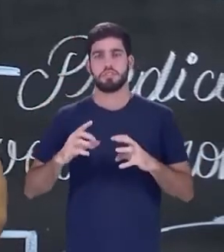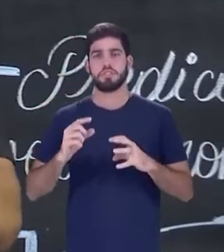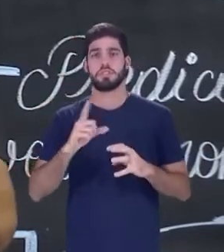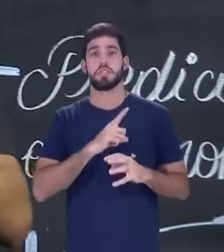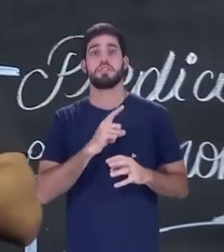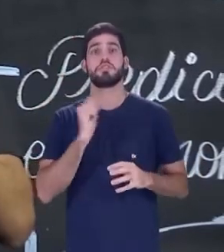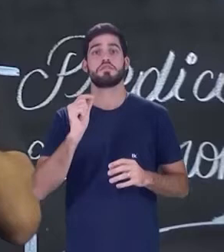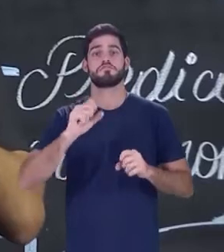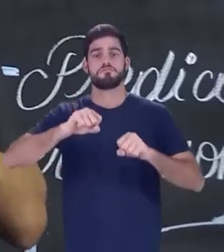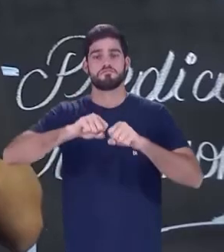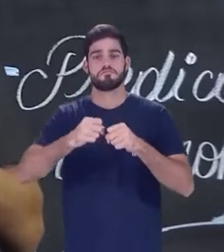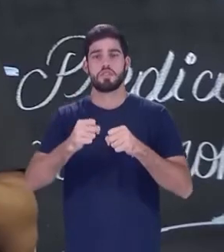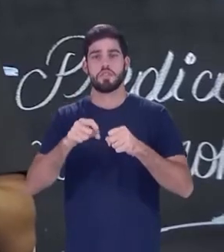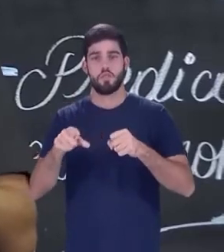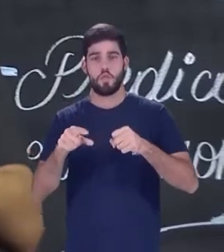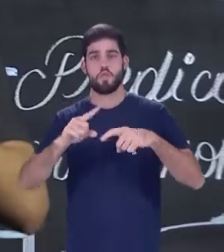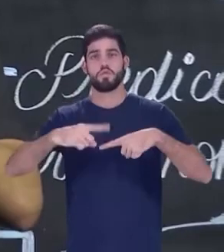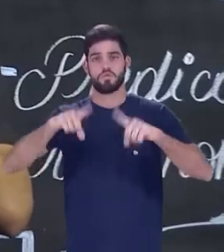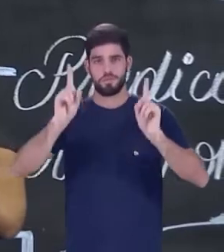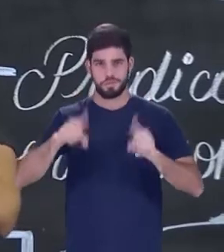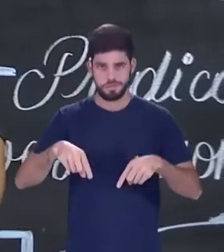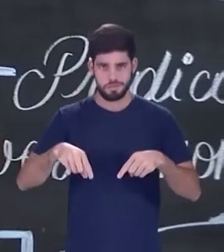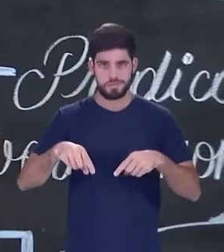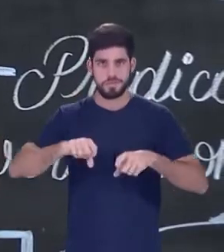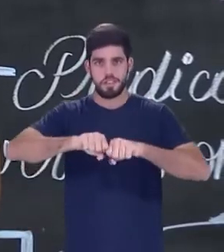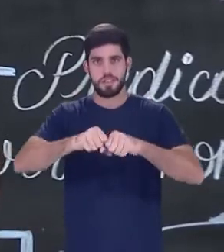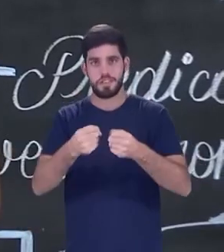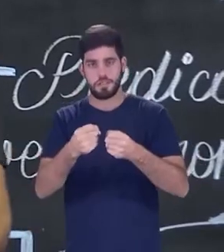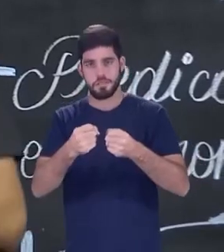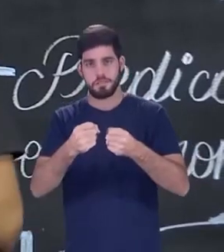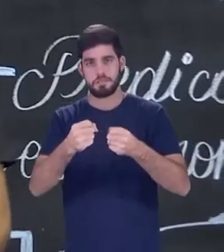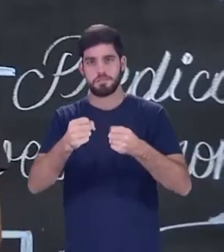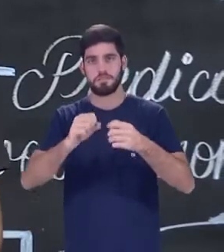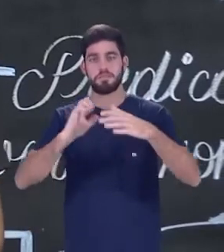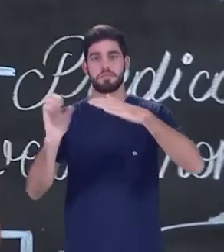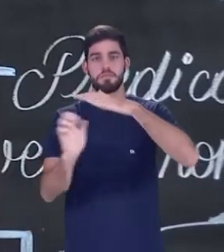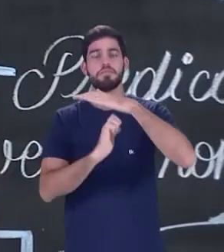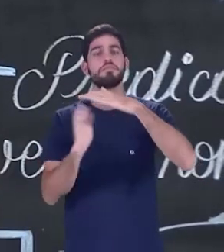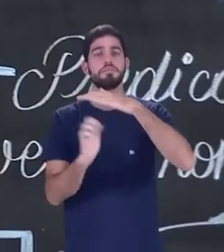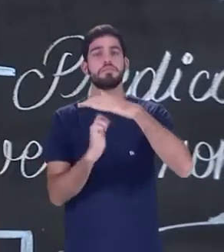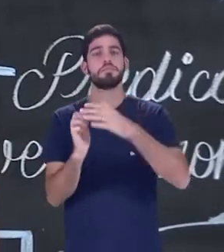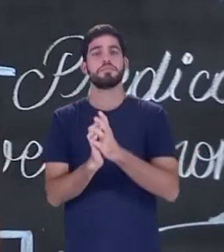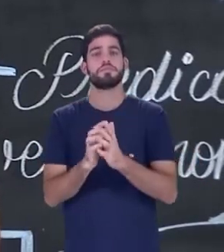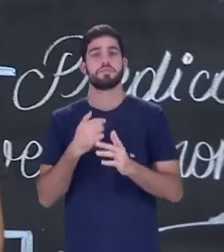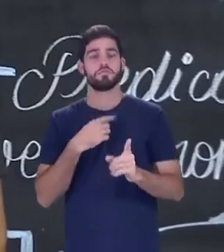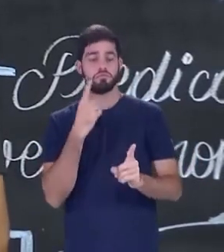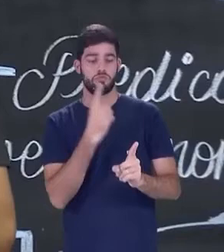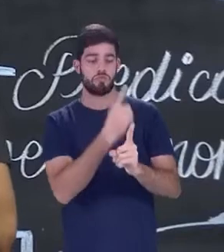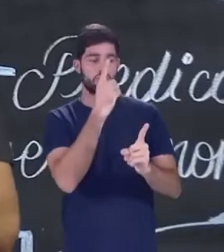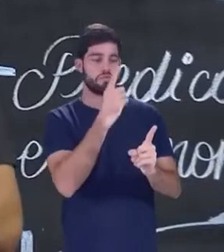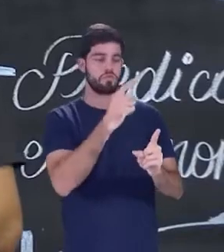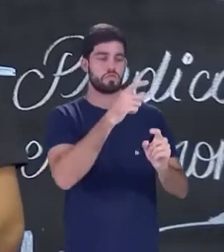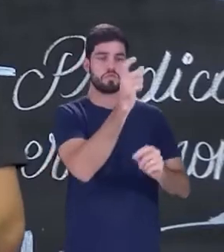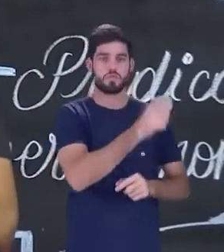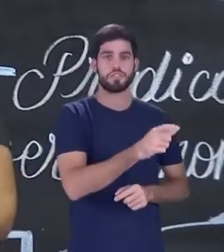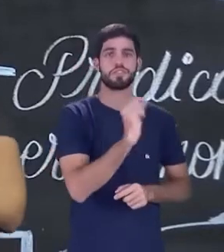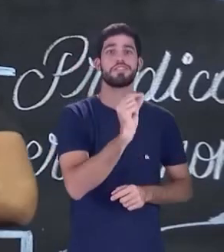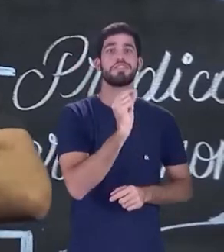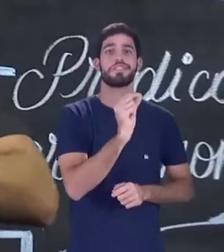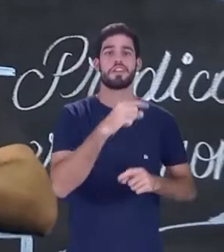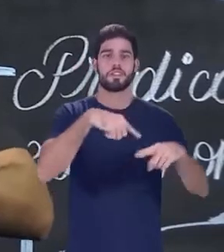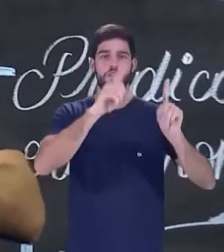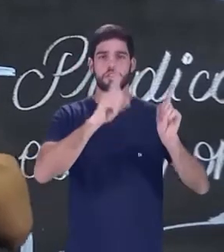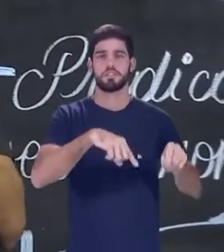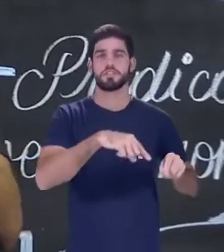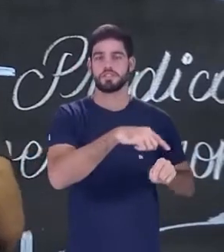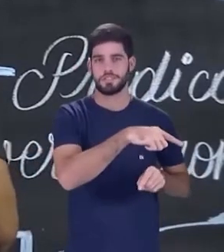mais forte. Nesse caso eu disse que os funcionários quebraram a empresa. Quando eu localizo o sujeito, eu tenho quem? Os funcionários. Eu preciso